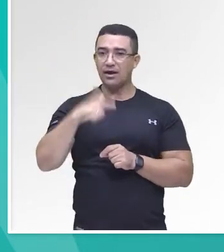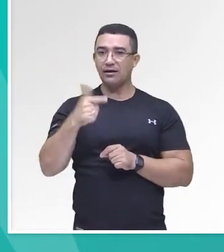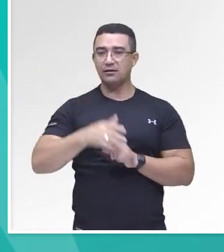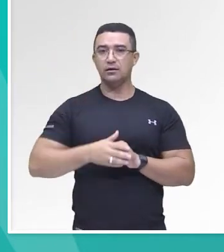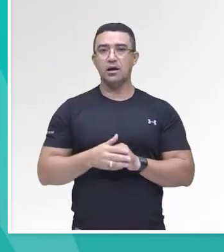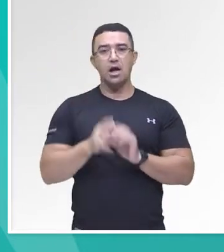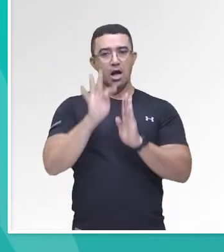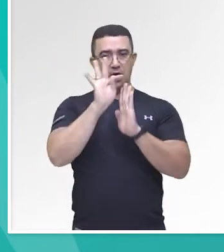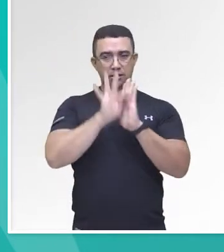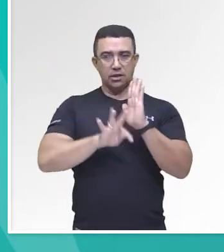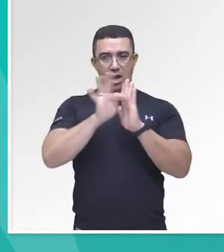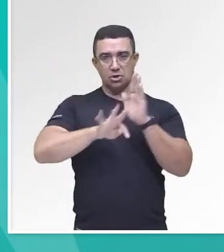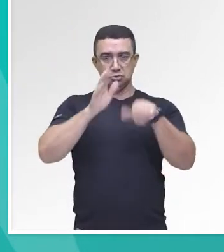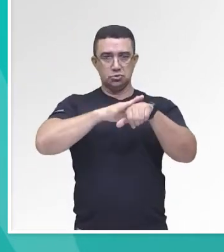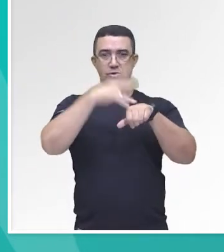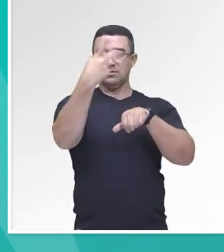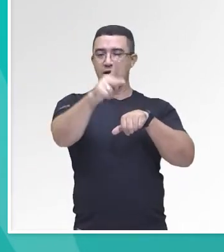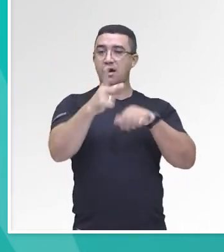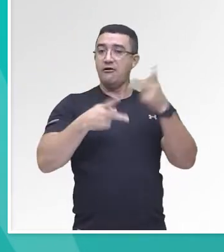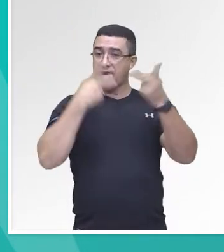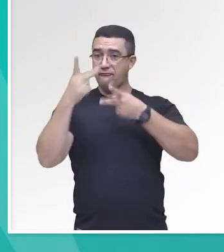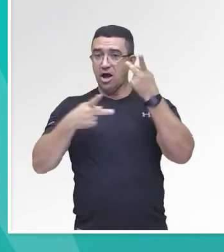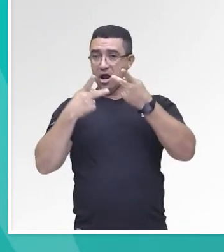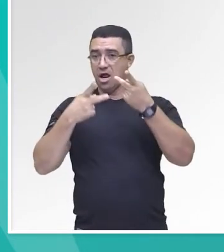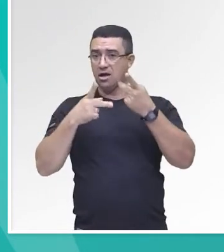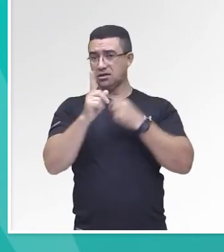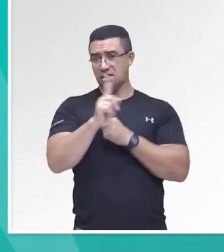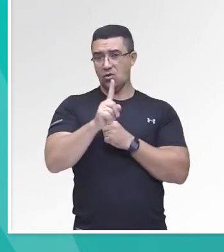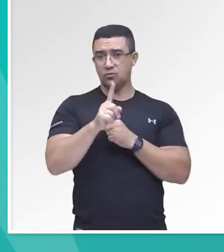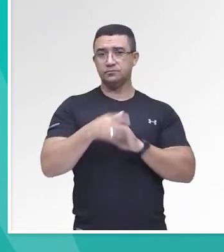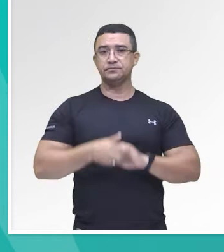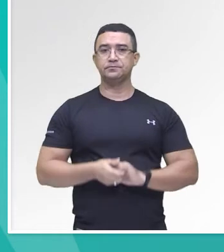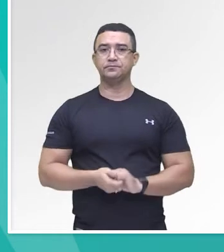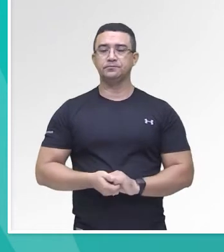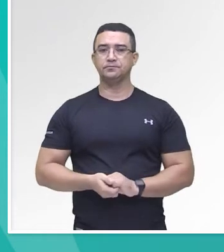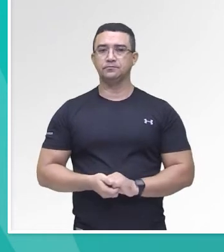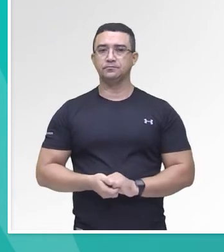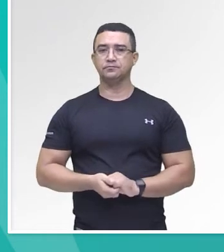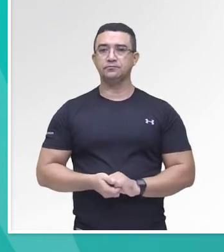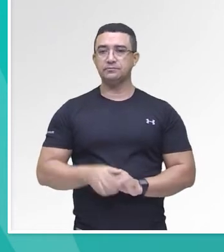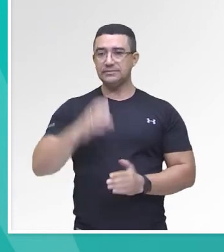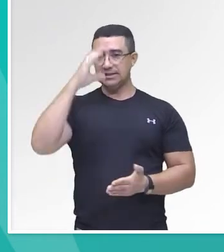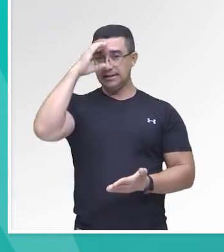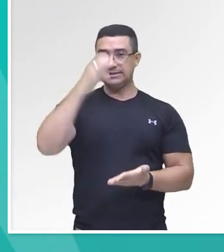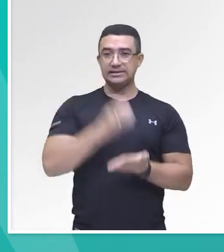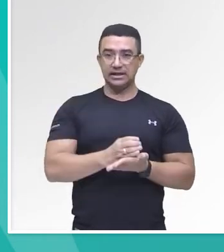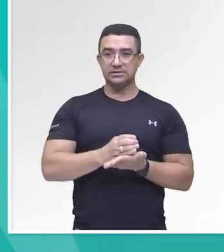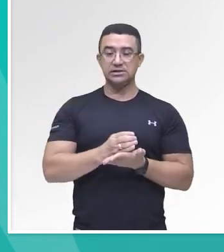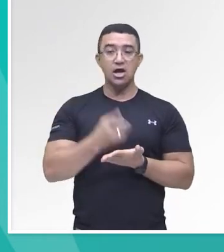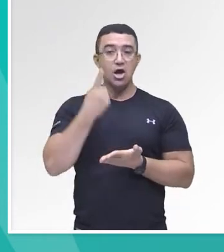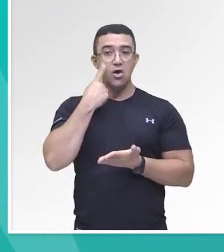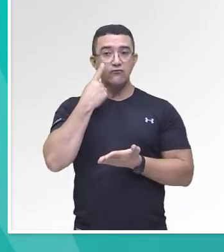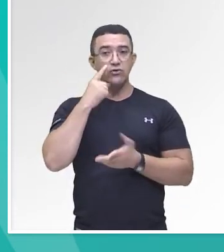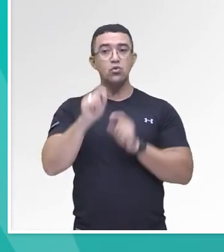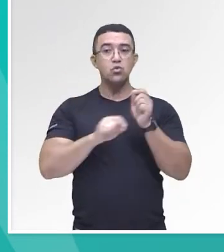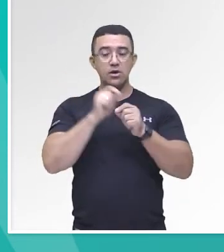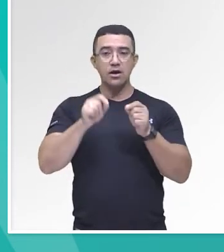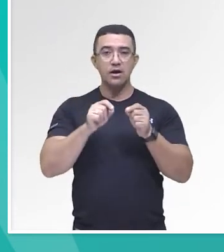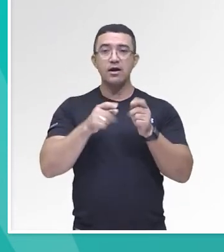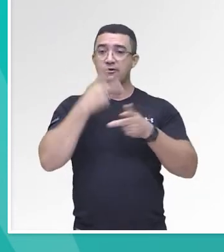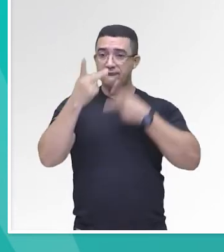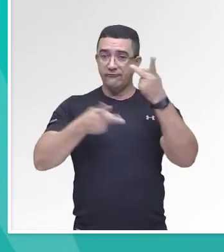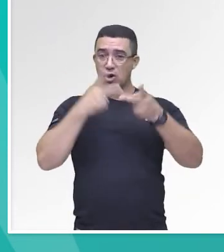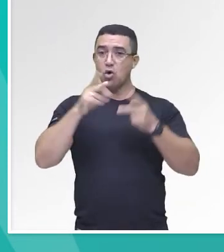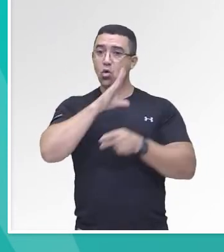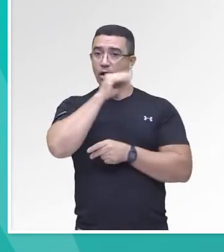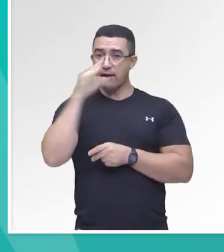que não. E olha só que interessante. Aqui na tese a gente viu a referência a crianças que